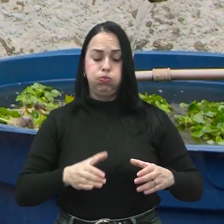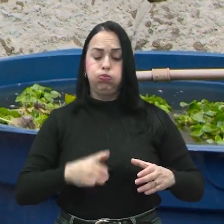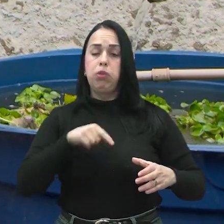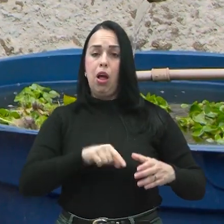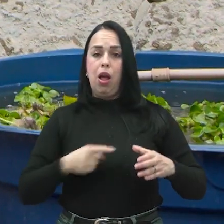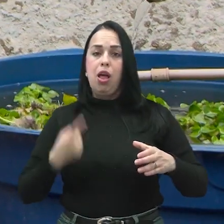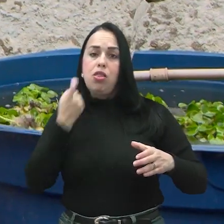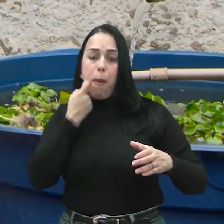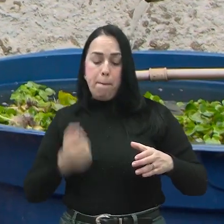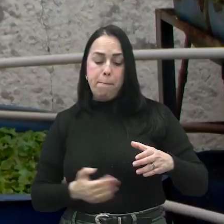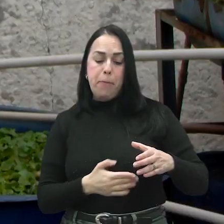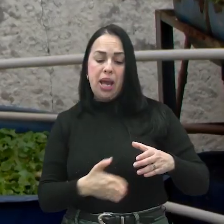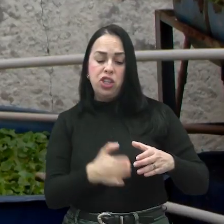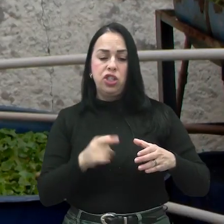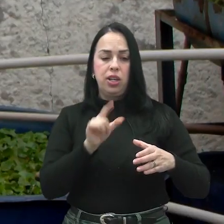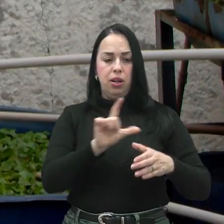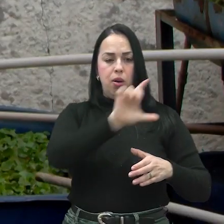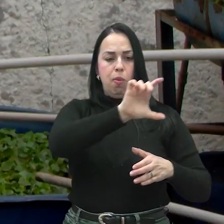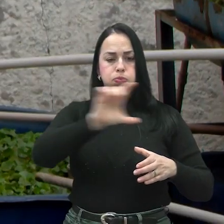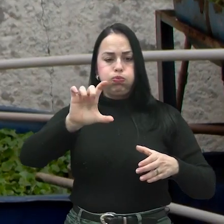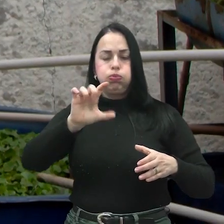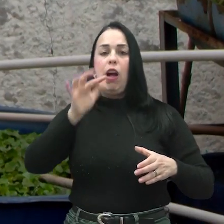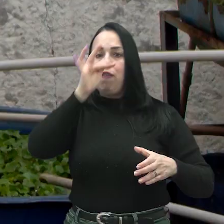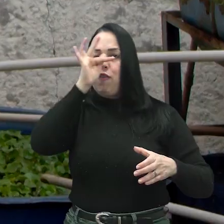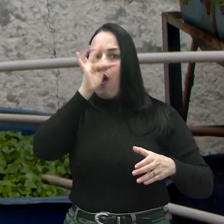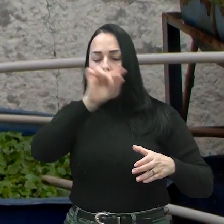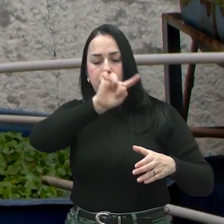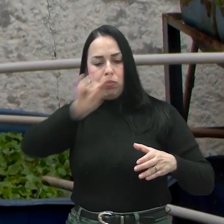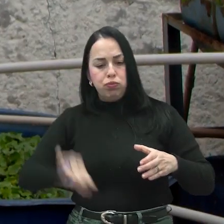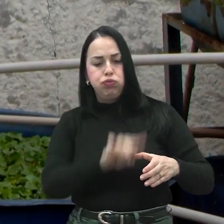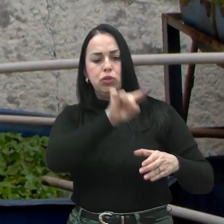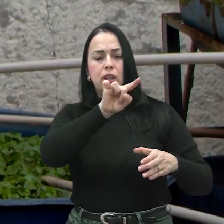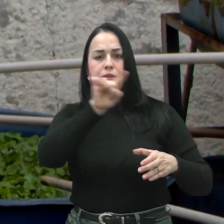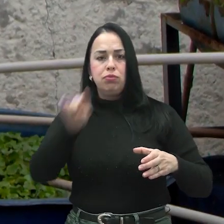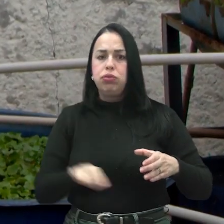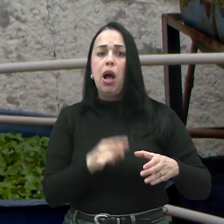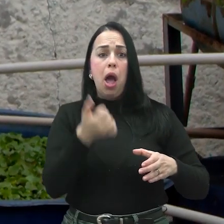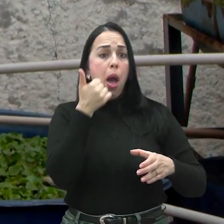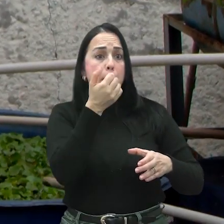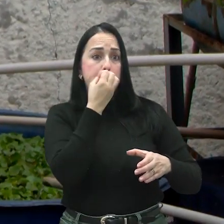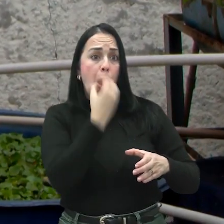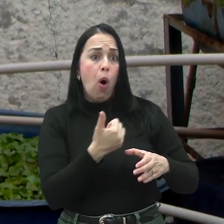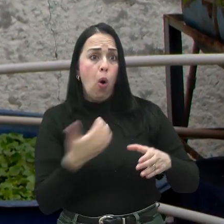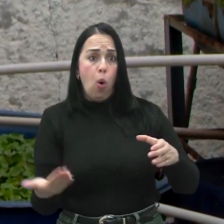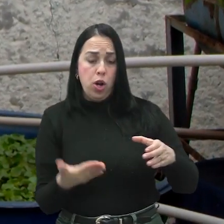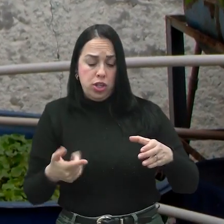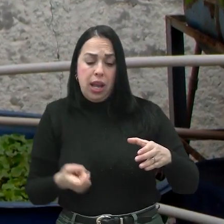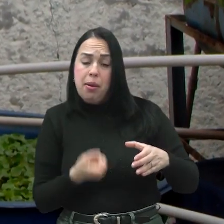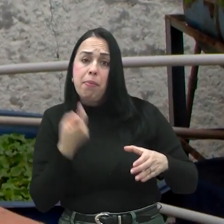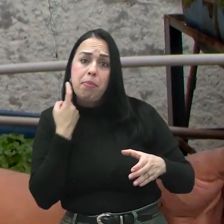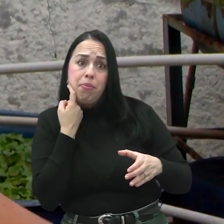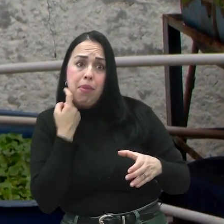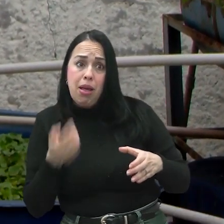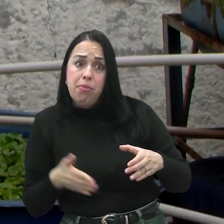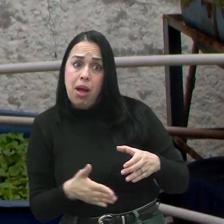pleno funcionamento. É um sistema bacana, viável. Então, hoje a gente tem aqui nosso peixinho, tem